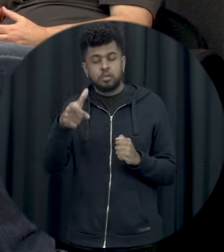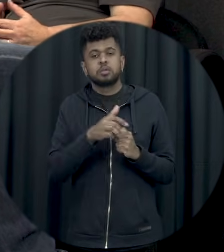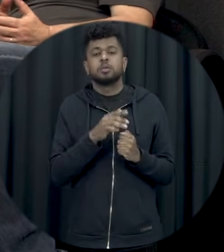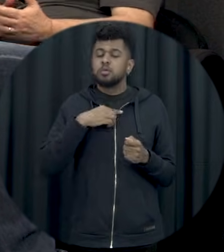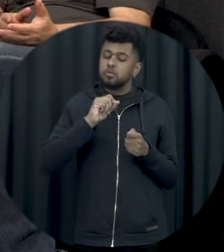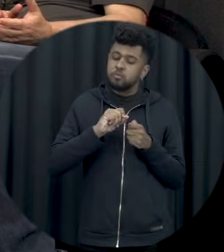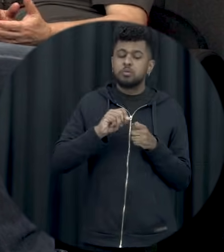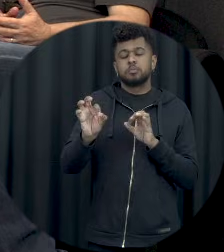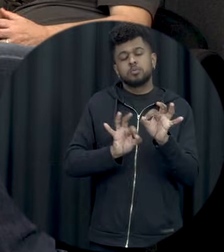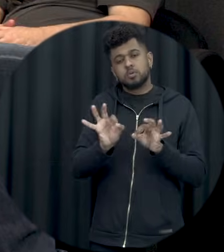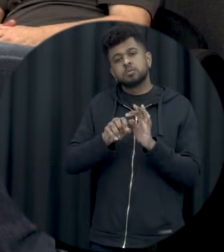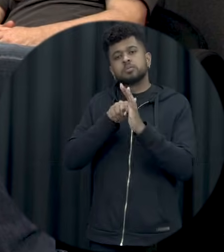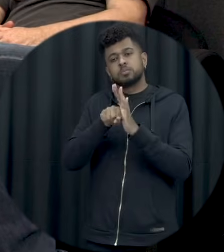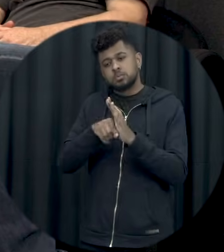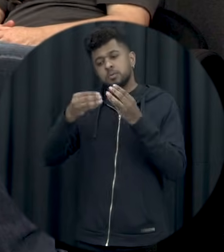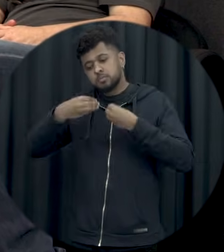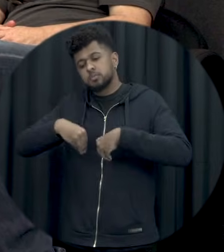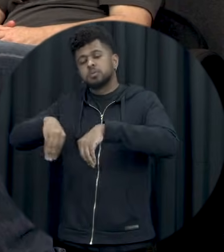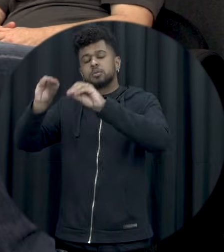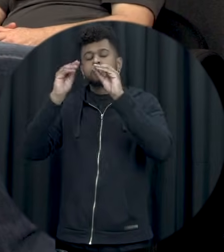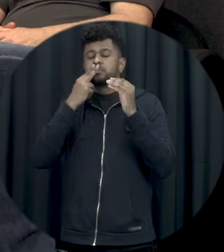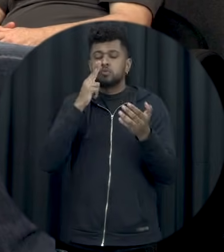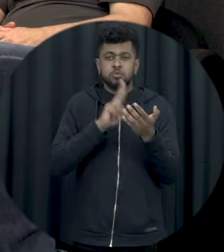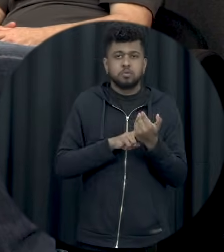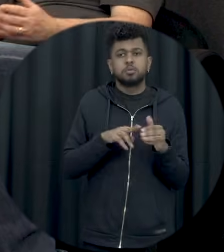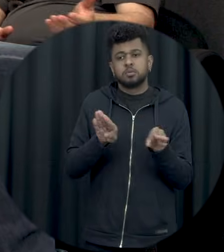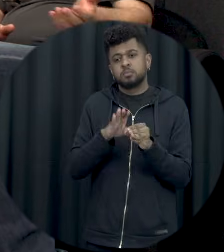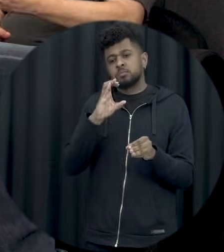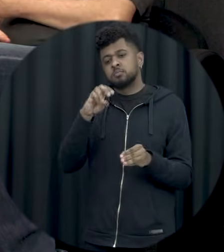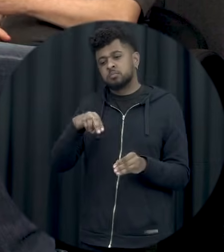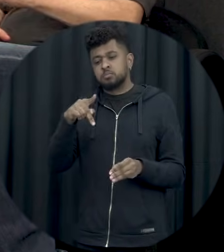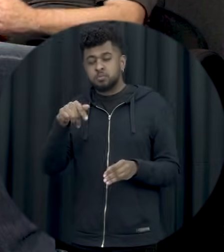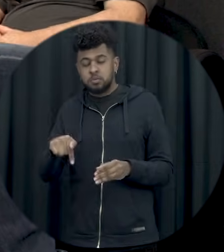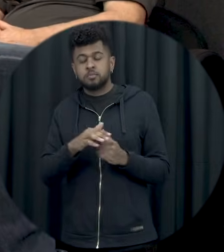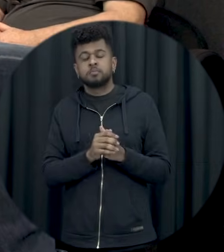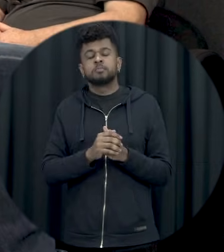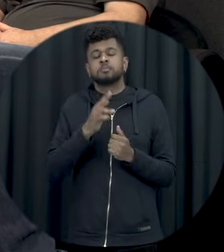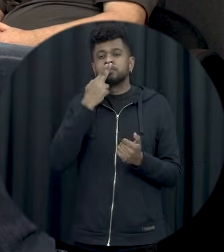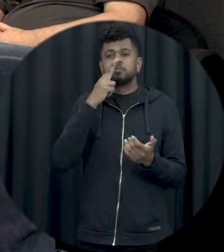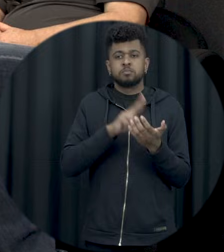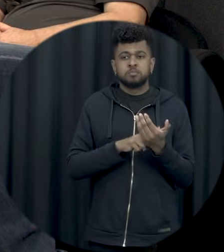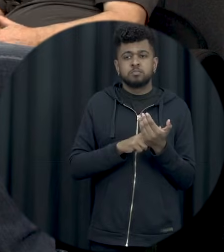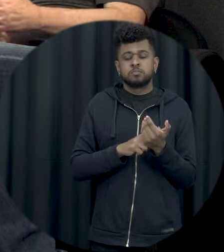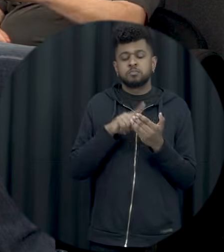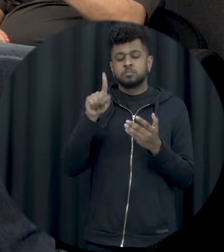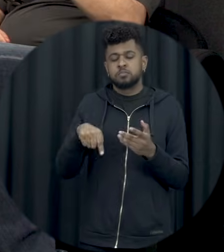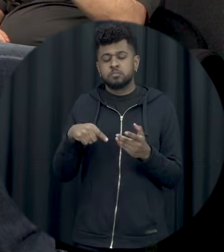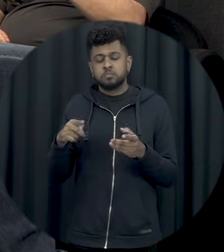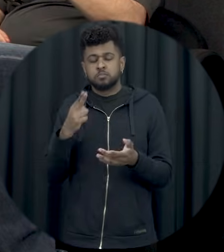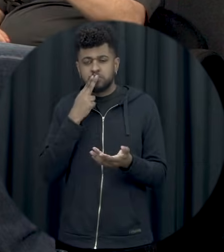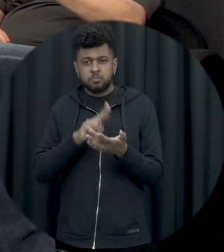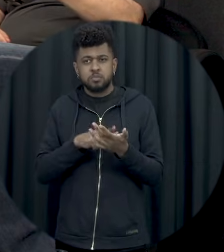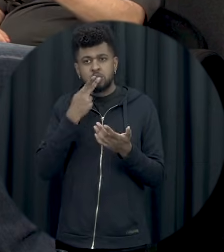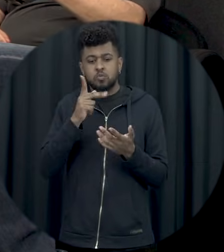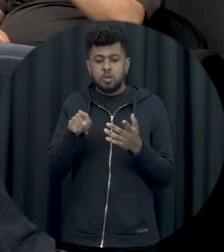de pesquisa, mandei pelo correio também para o CNPq, e pelo correio eu recebi também a carta que tinha sido, então, a partir